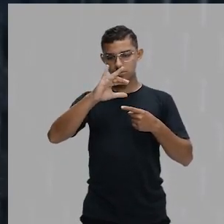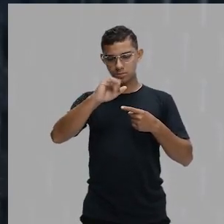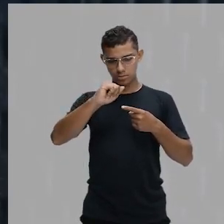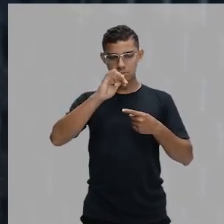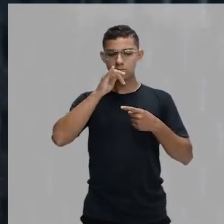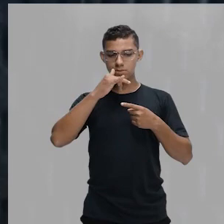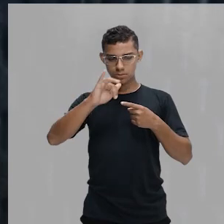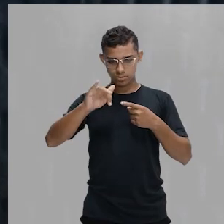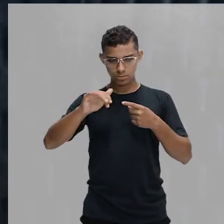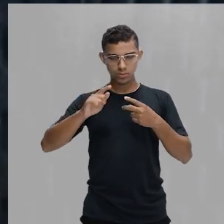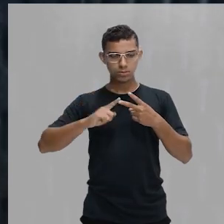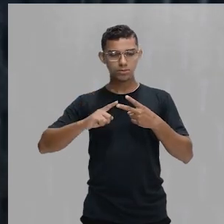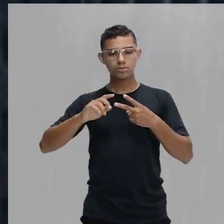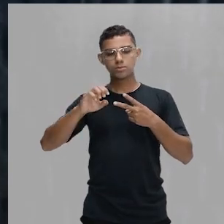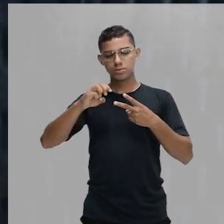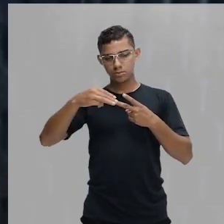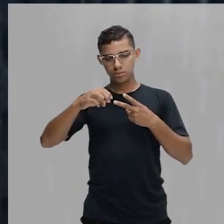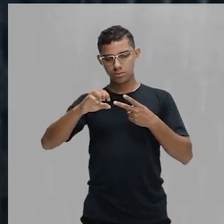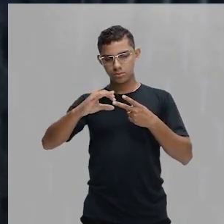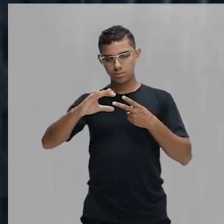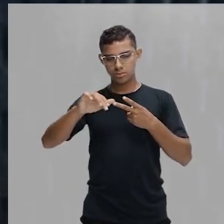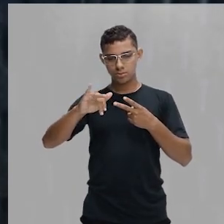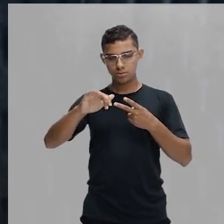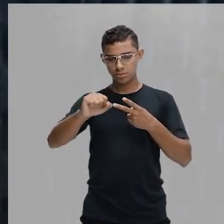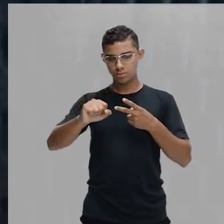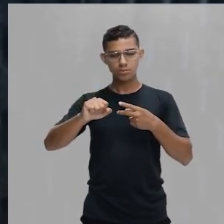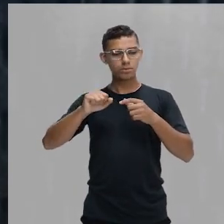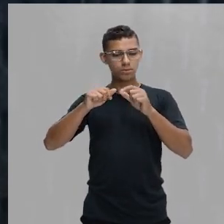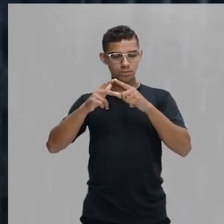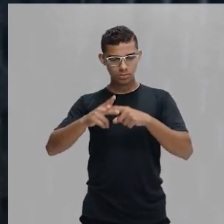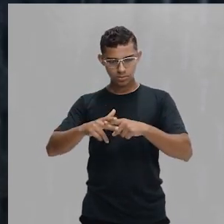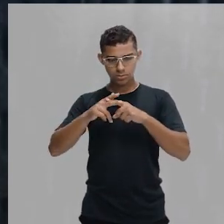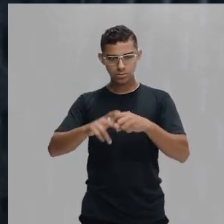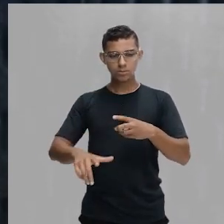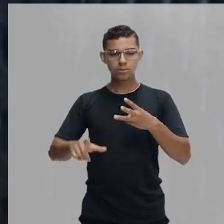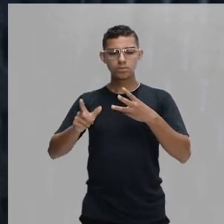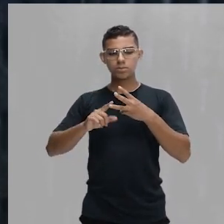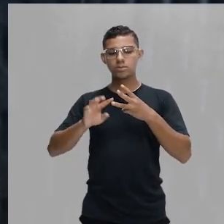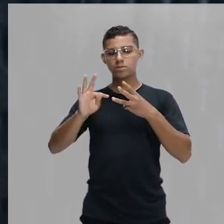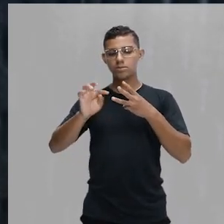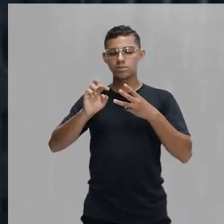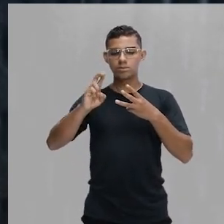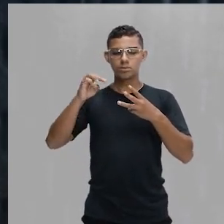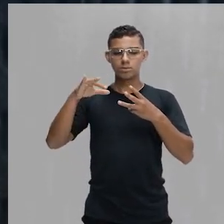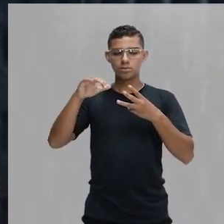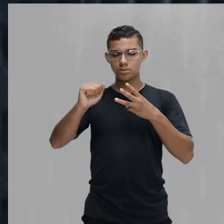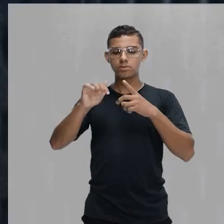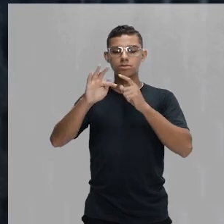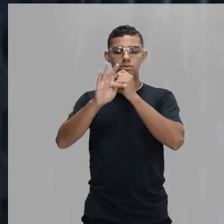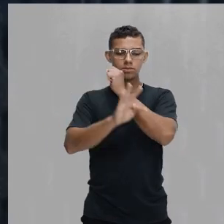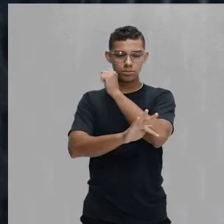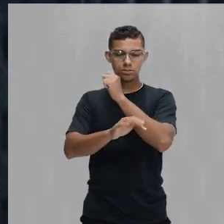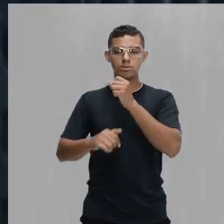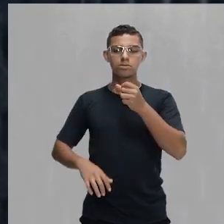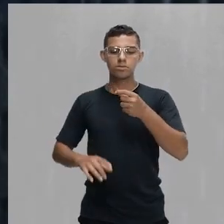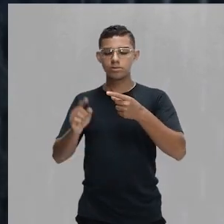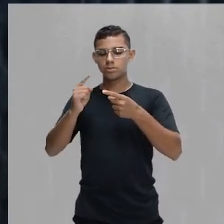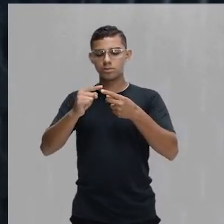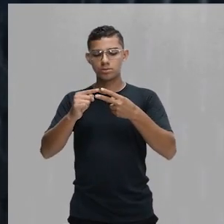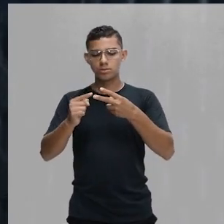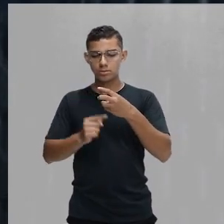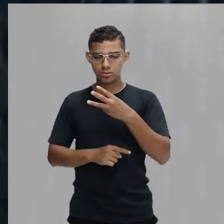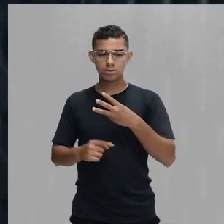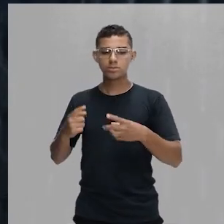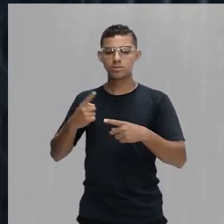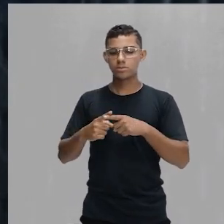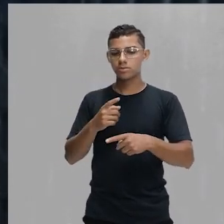né, em energia elétrica, em energia mecânica e em energia térmica. Por quê? Vamos ao texto.